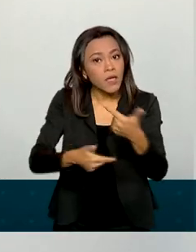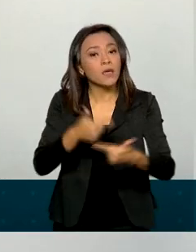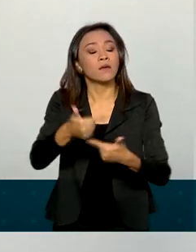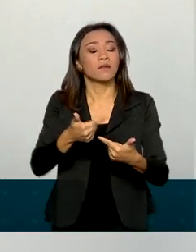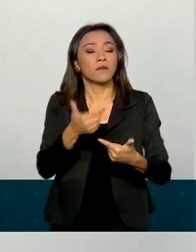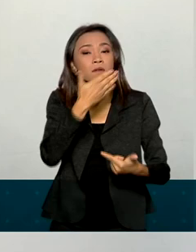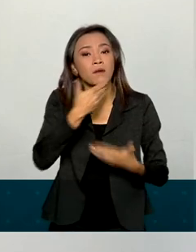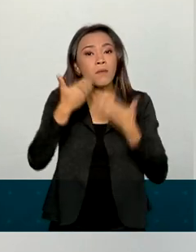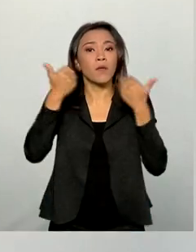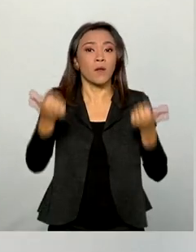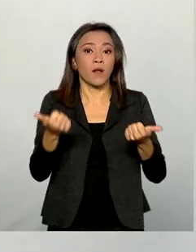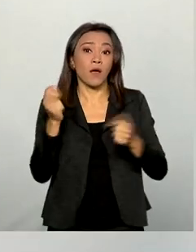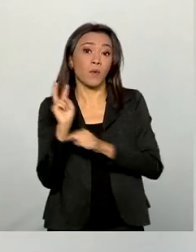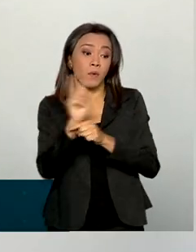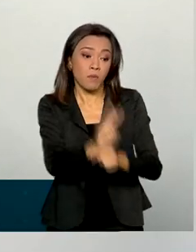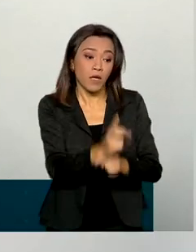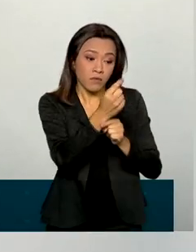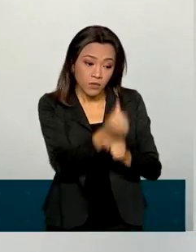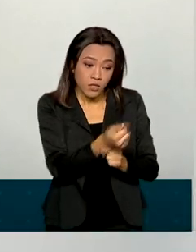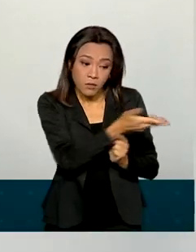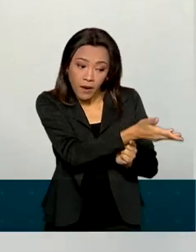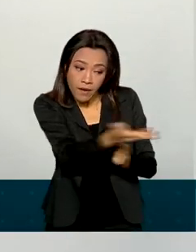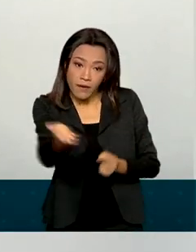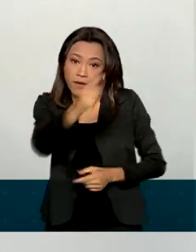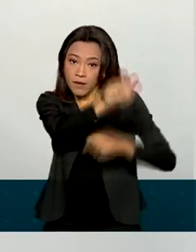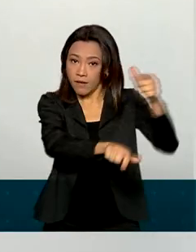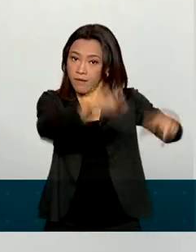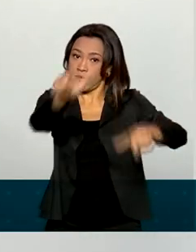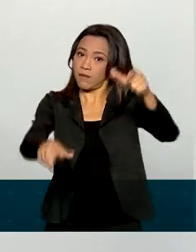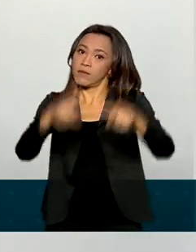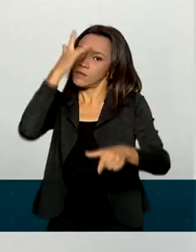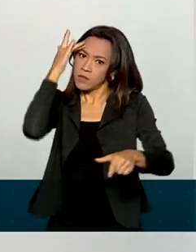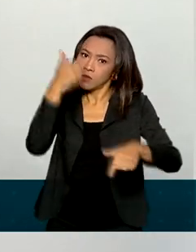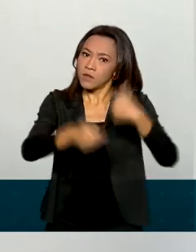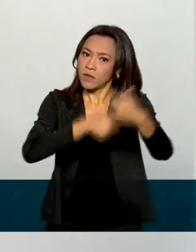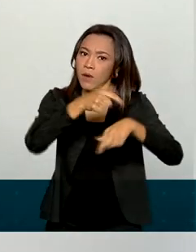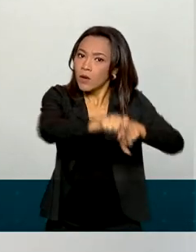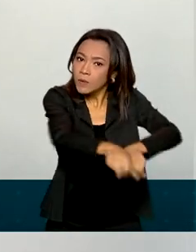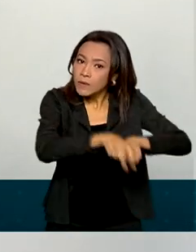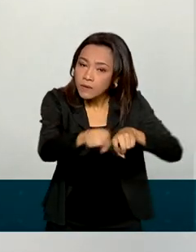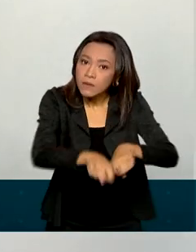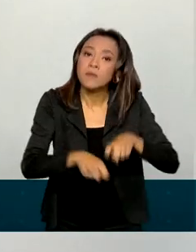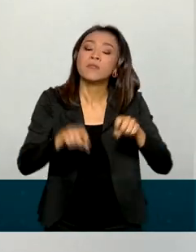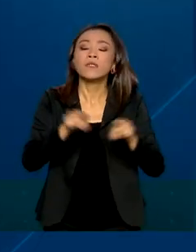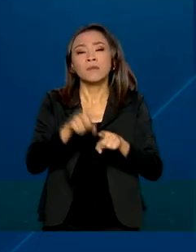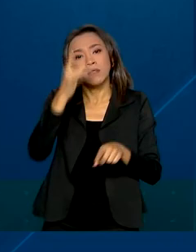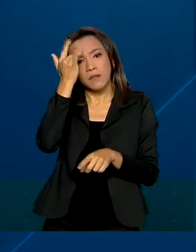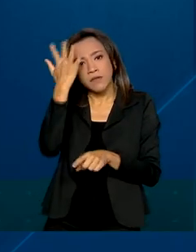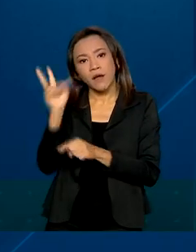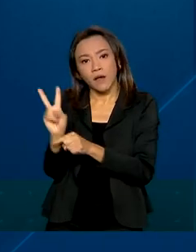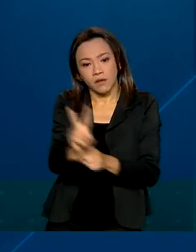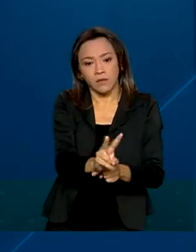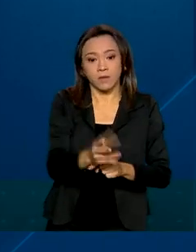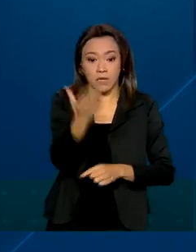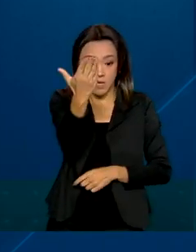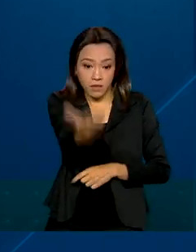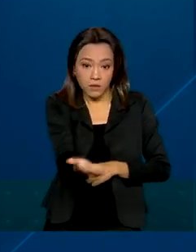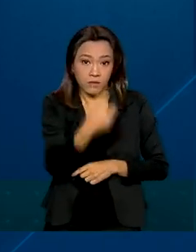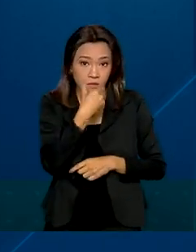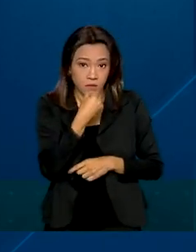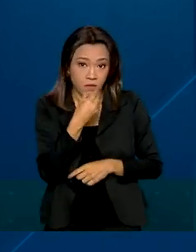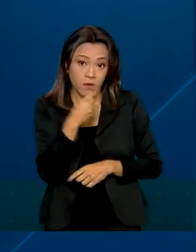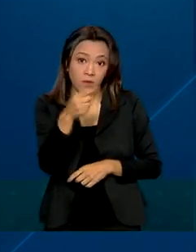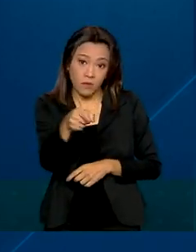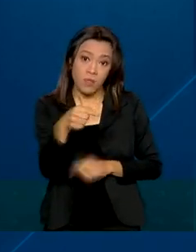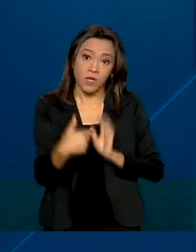crédito a esses tomadores, a esse público, além de facilitar as condições de financiamento. No caso do seu Cristóvão,